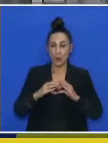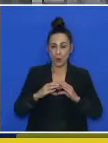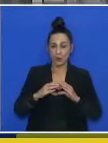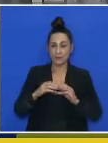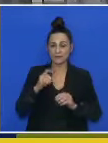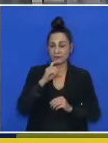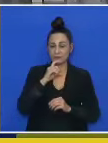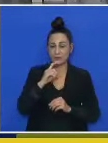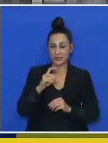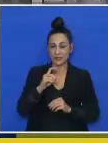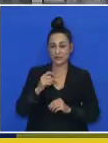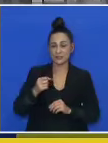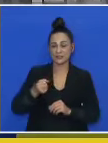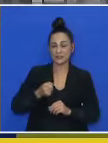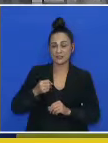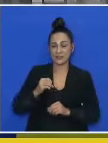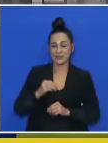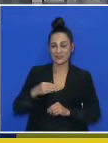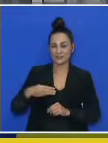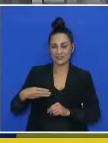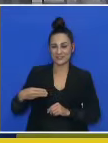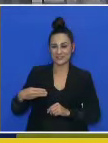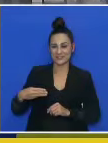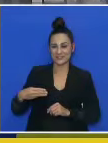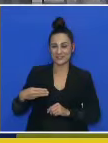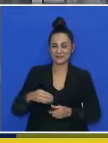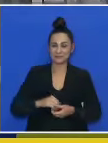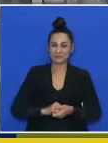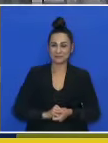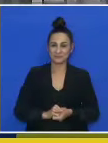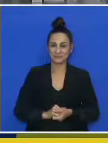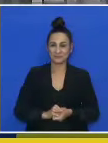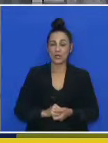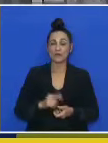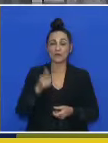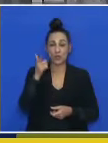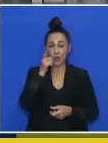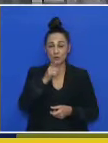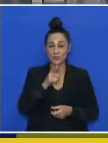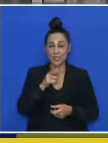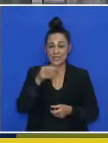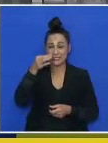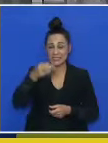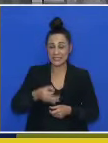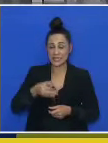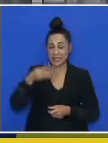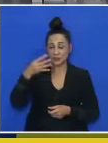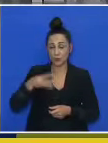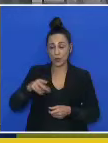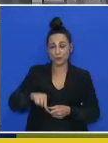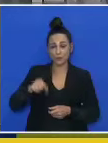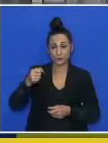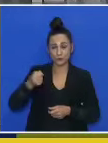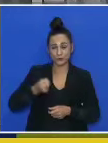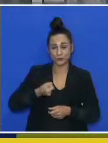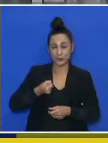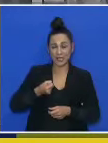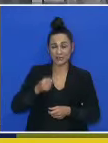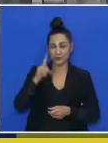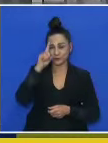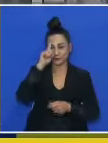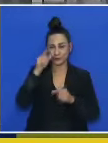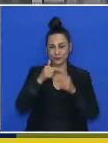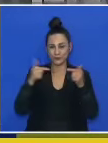número 03. Verde, 03. Você ganha a partir de 4 acertos no dia de sorte.